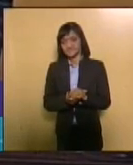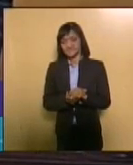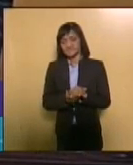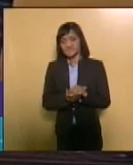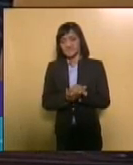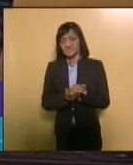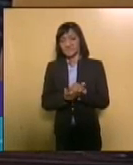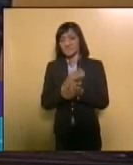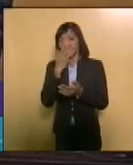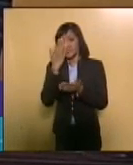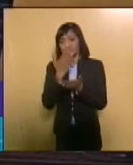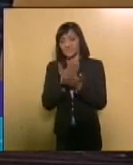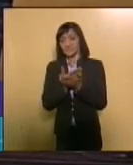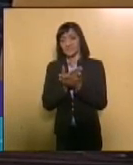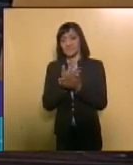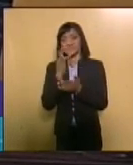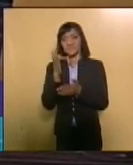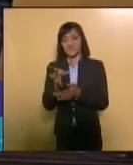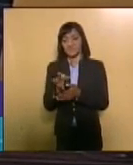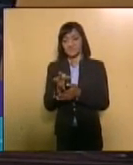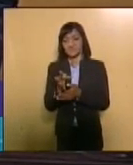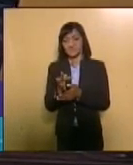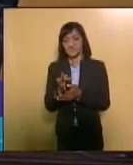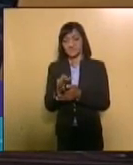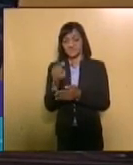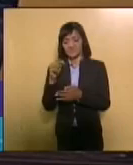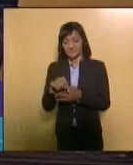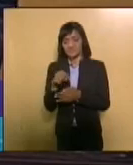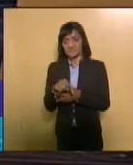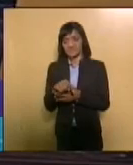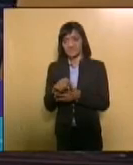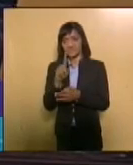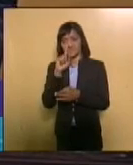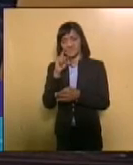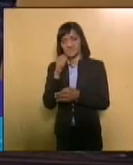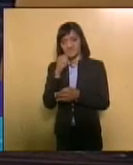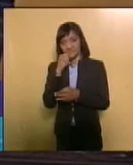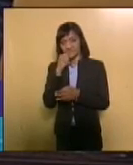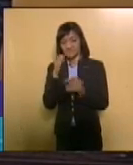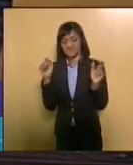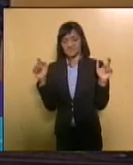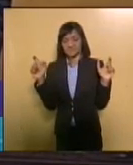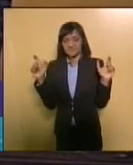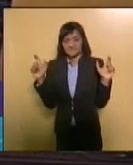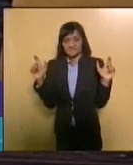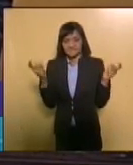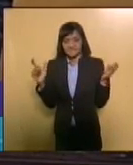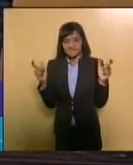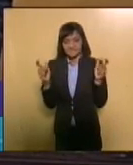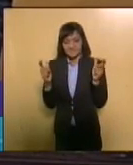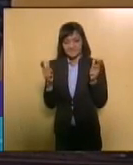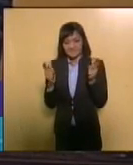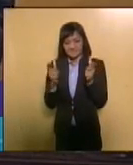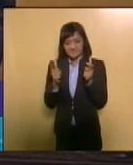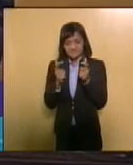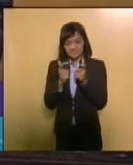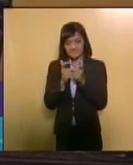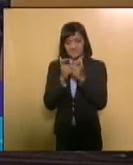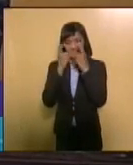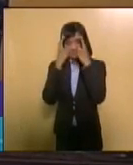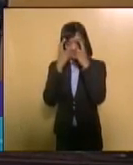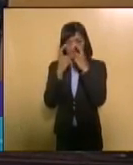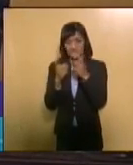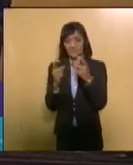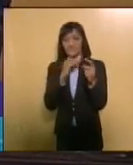o o nosso estado reduzir consideravelmente o índice de